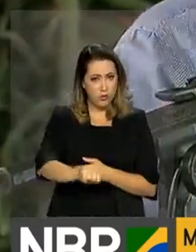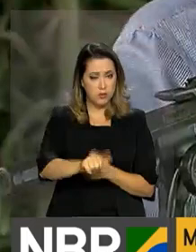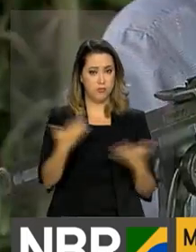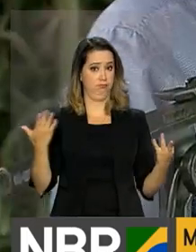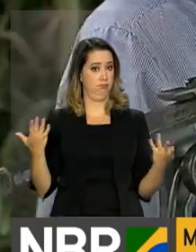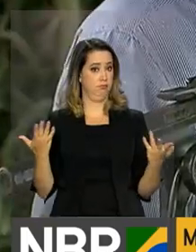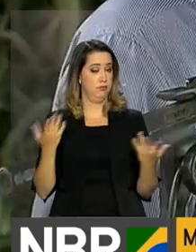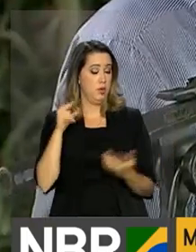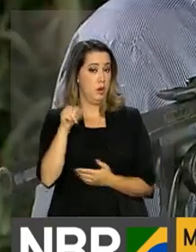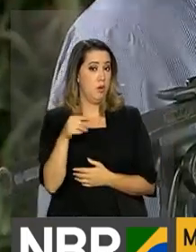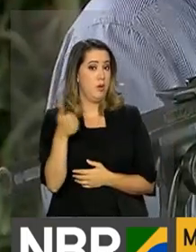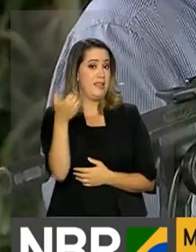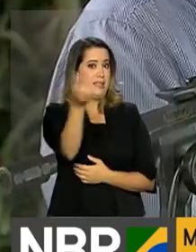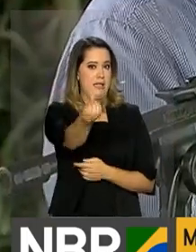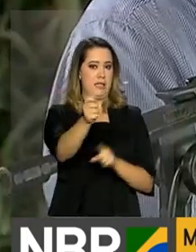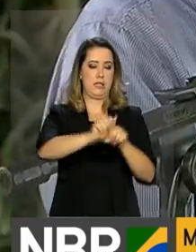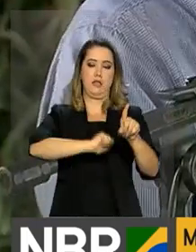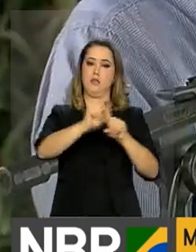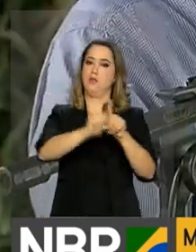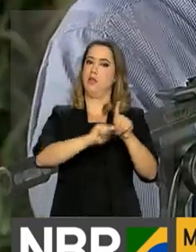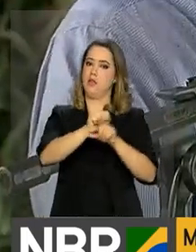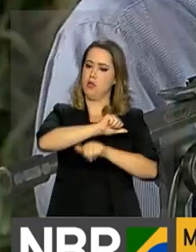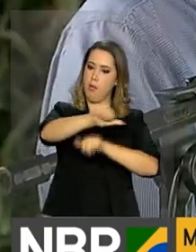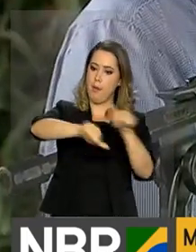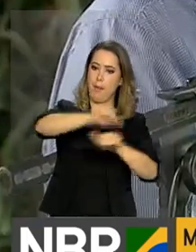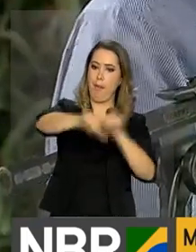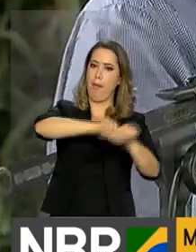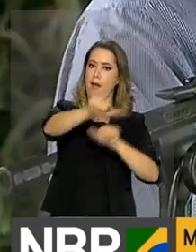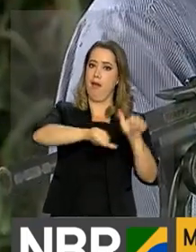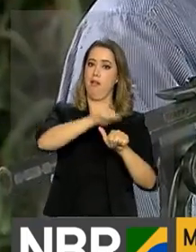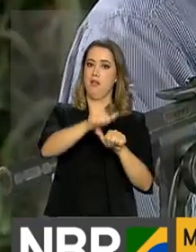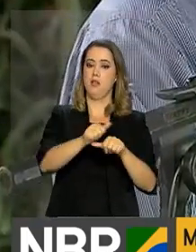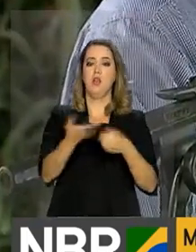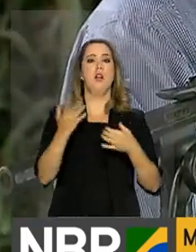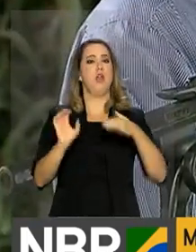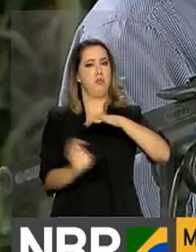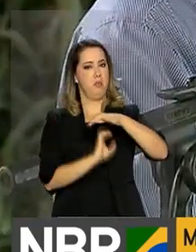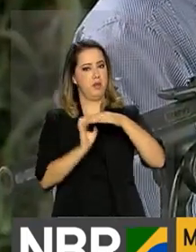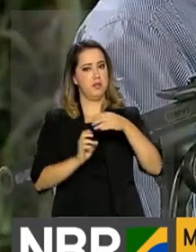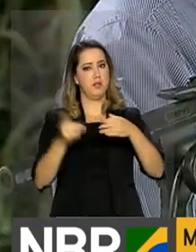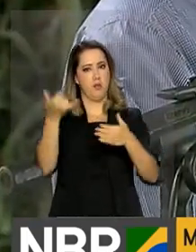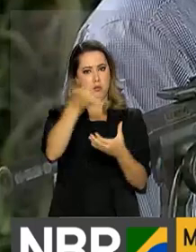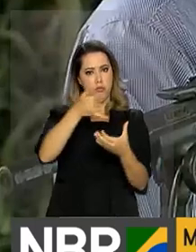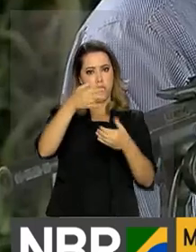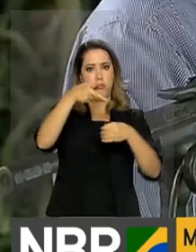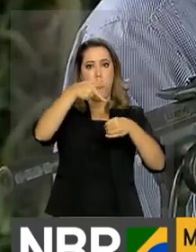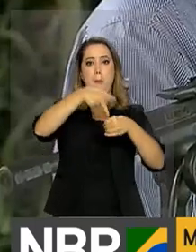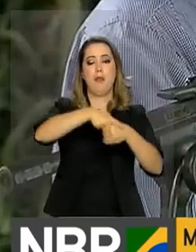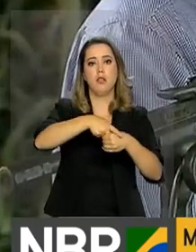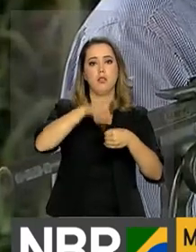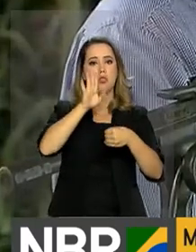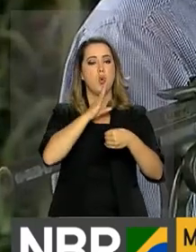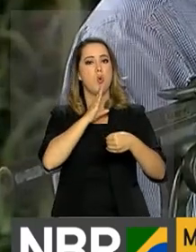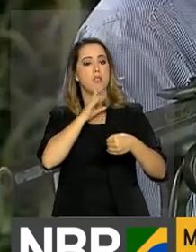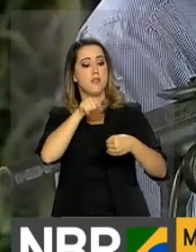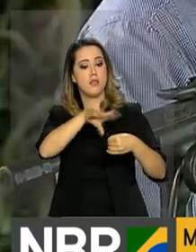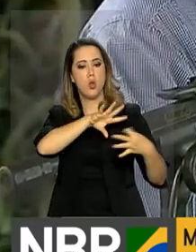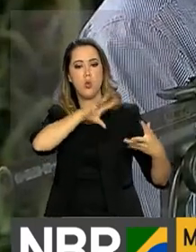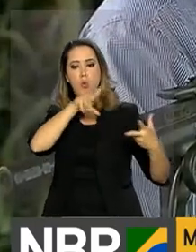bem, nesses 16 meses, a Petrobras é novamente reconhecida não só pelos brasileiros, mas pela